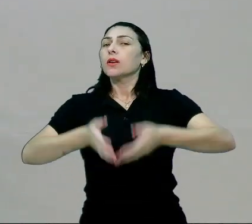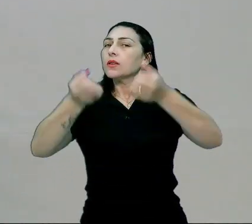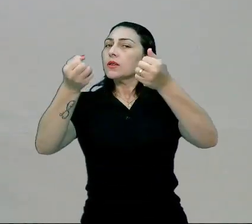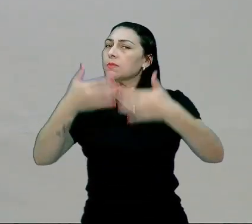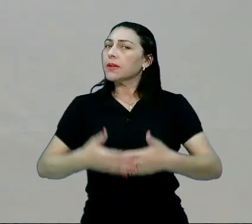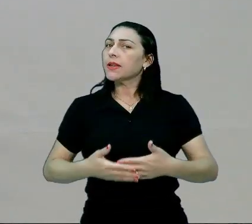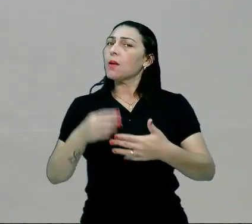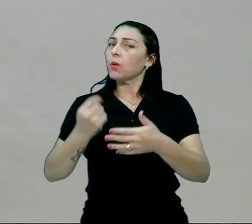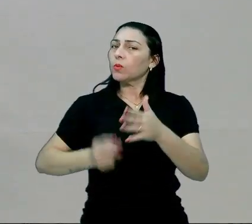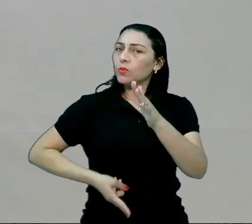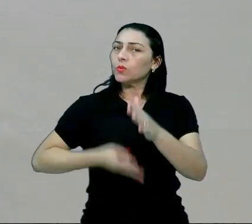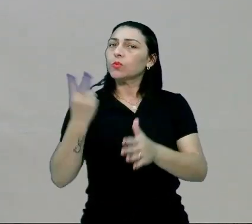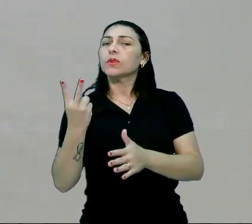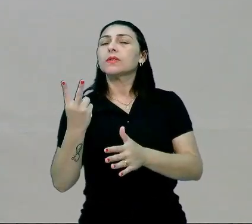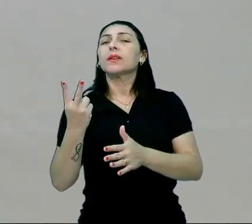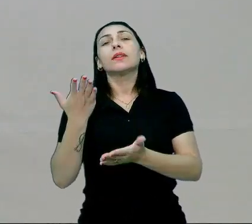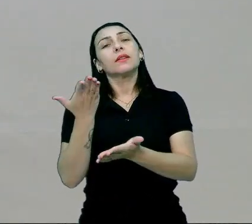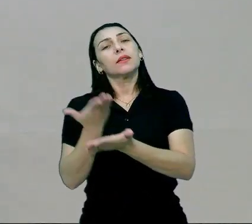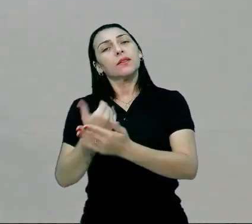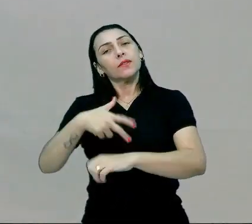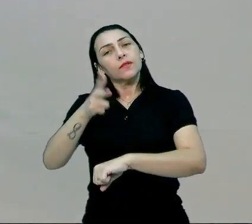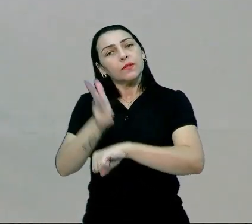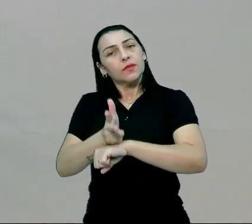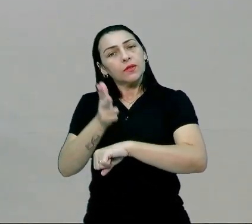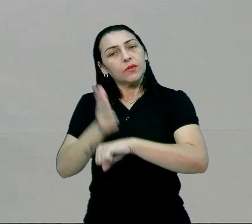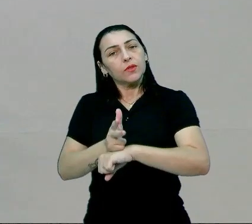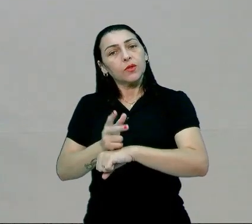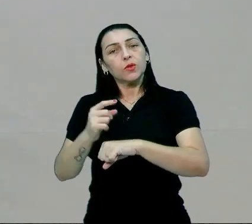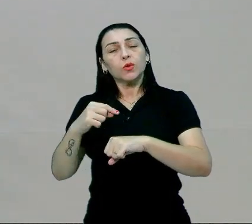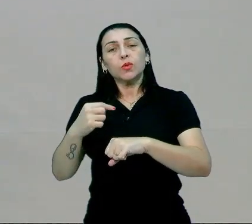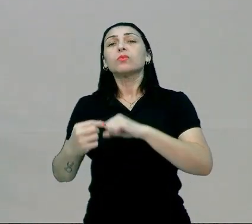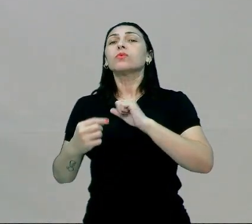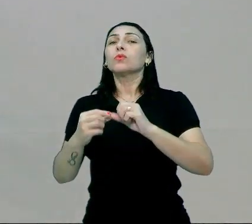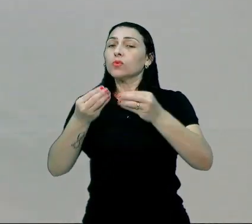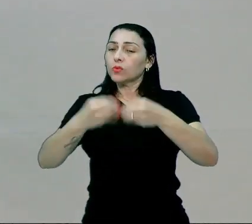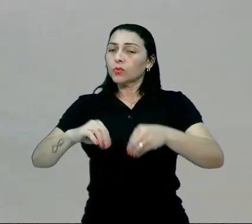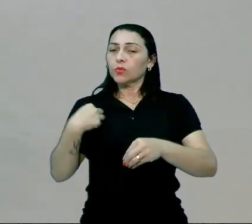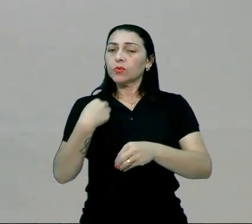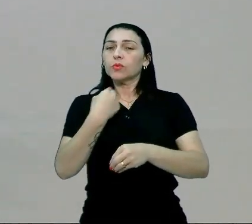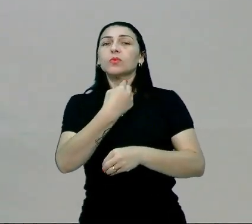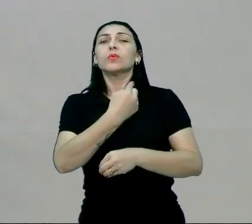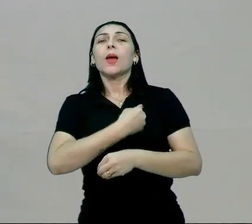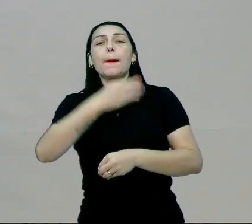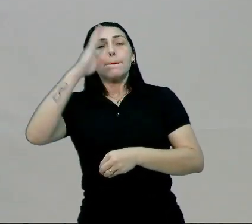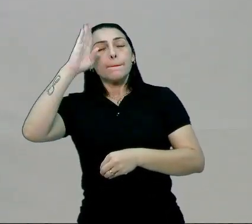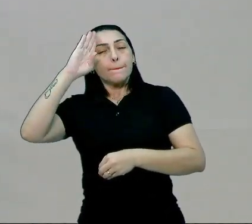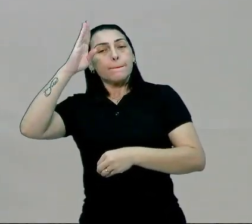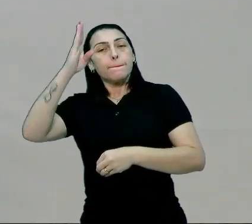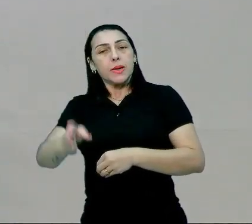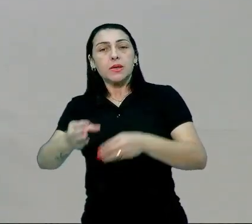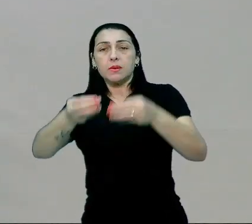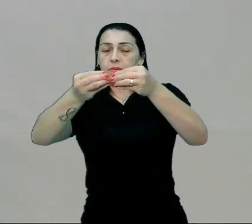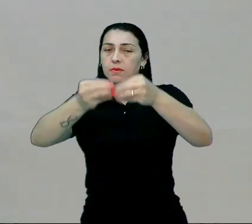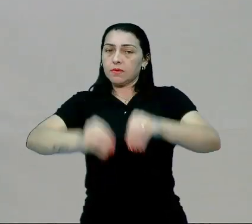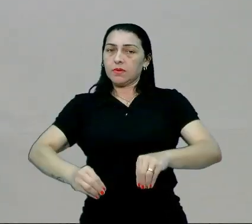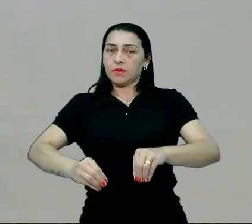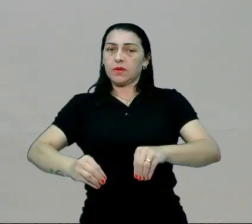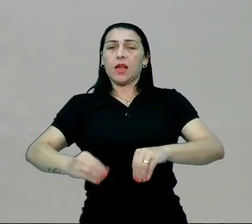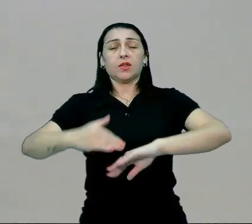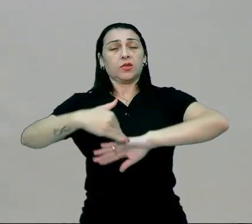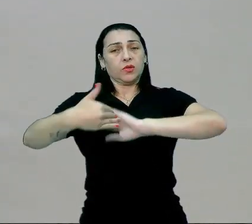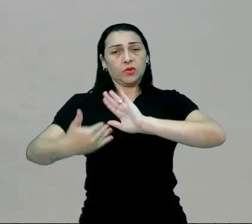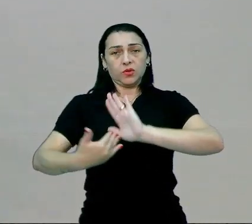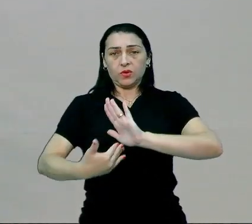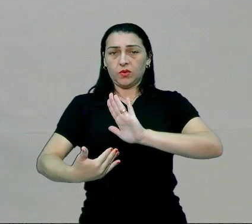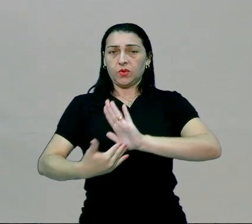já por 2 vezes nesta videoaula, nos atingem, causando principalmente prejuízos a todos